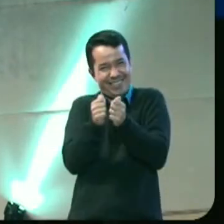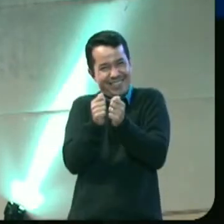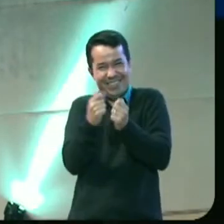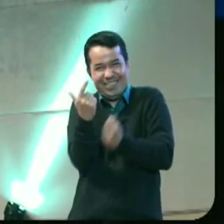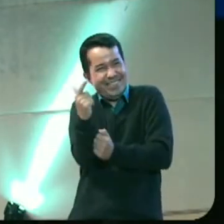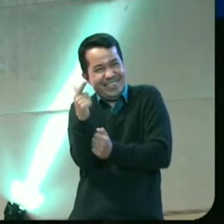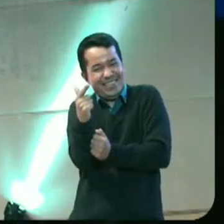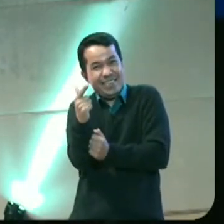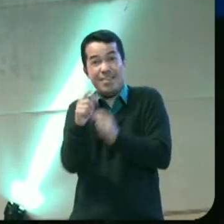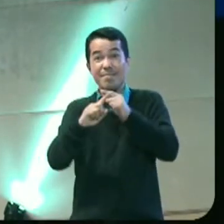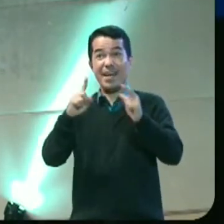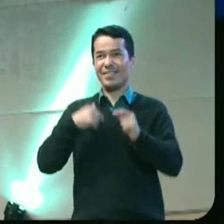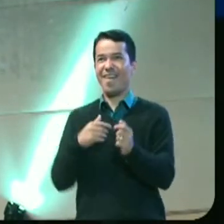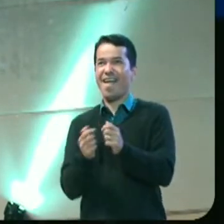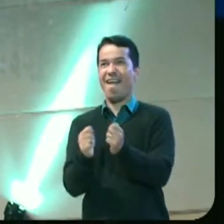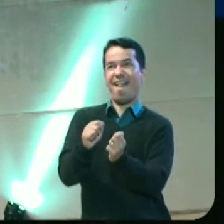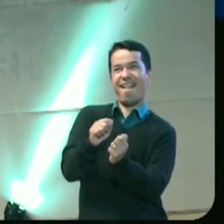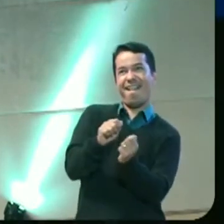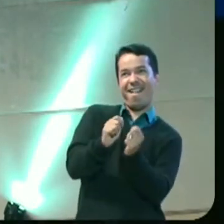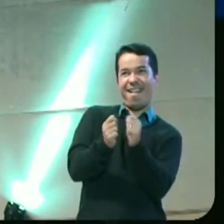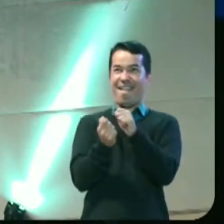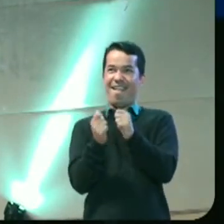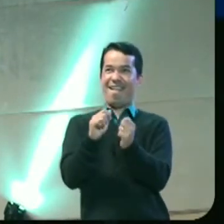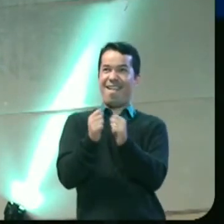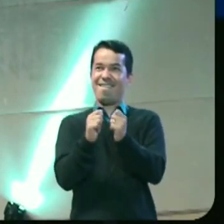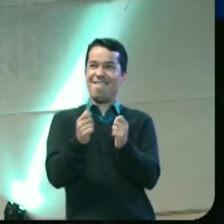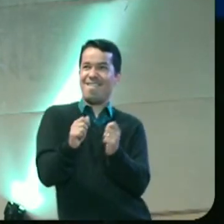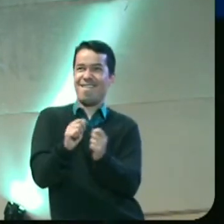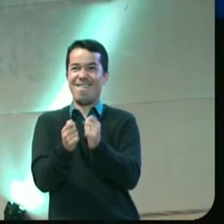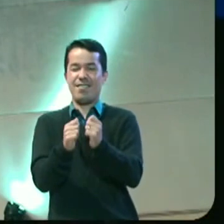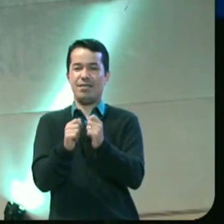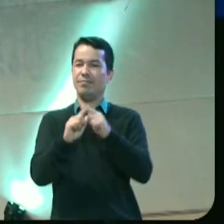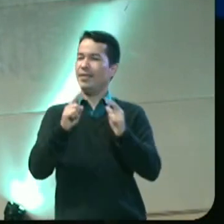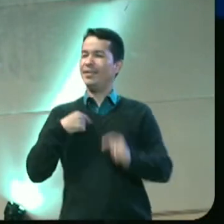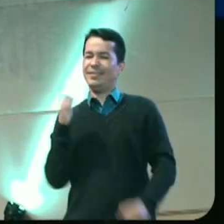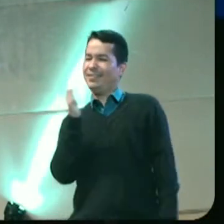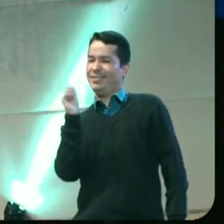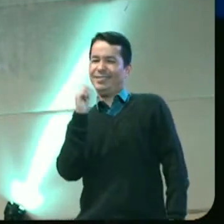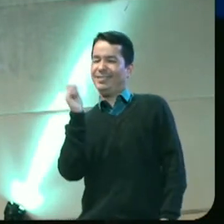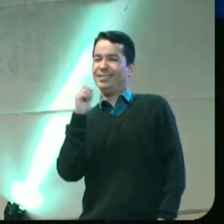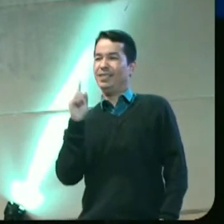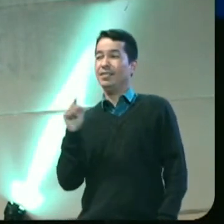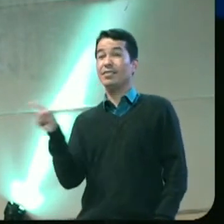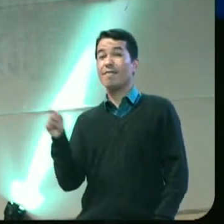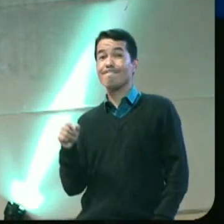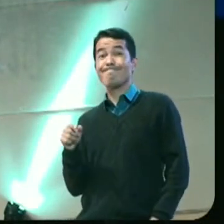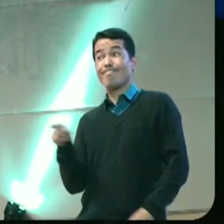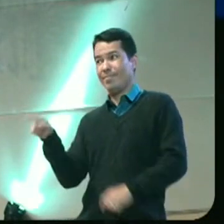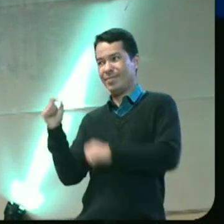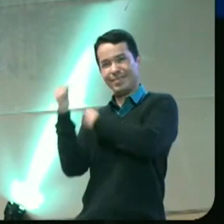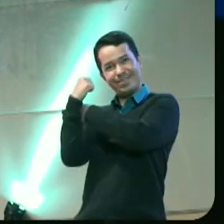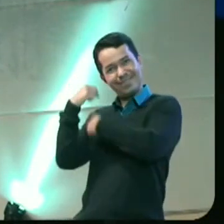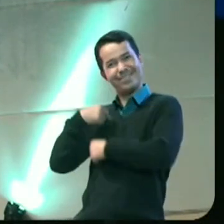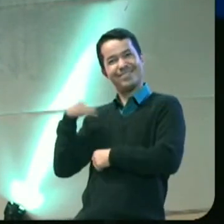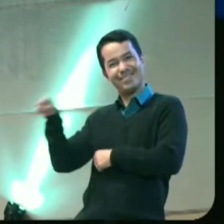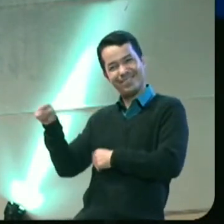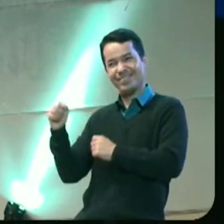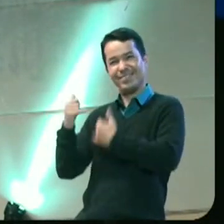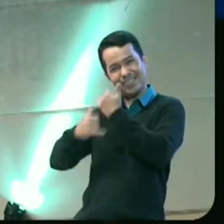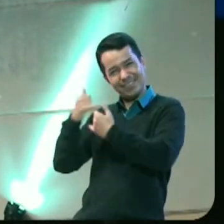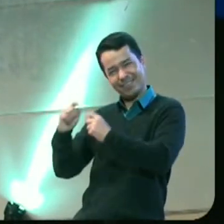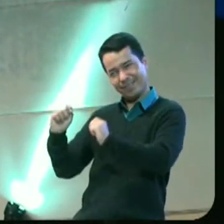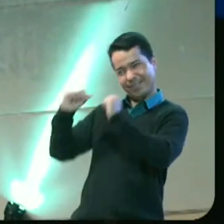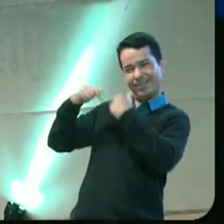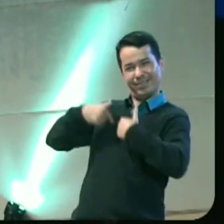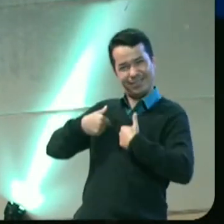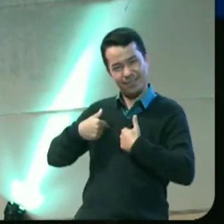Eu sentia que eu estava no controle, mas não estava. Muitas vezes é isso que a gente está notando agora.